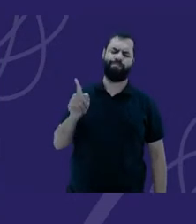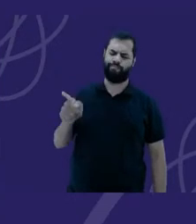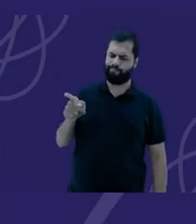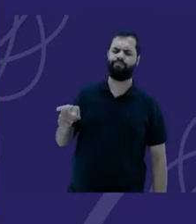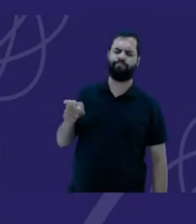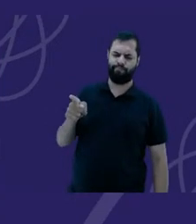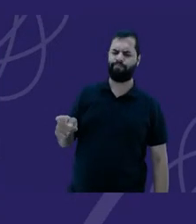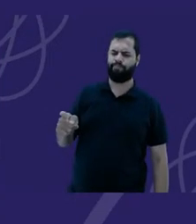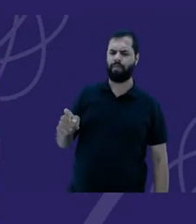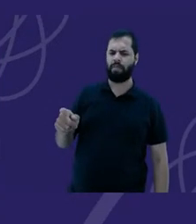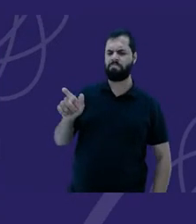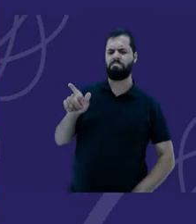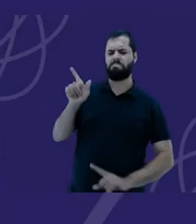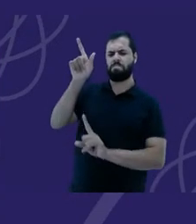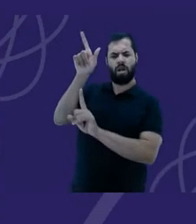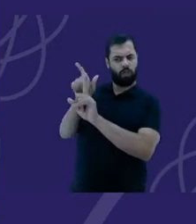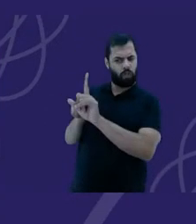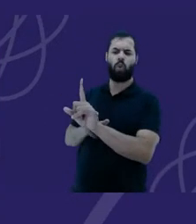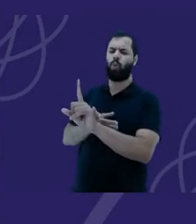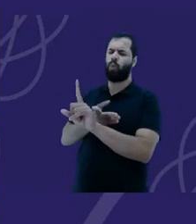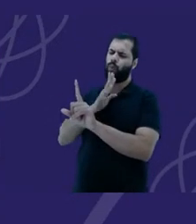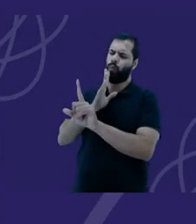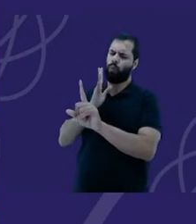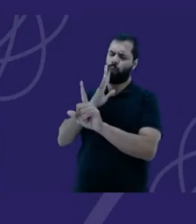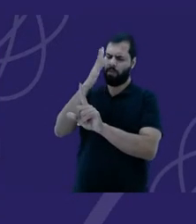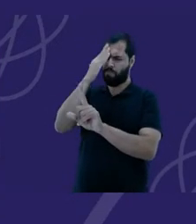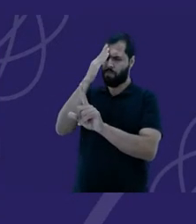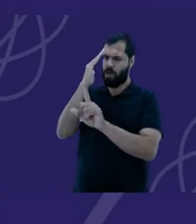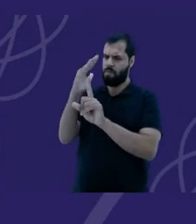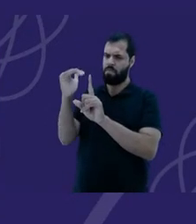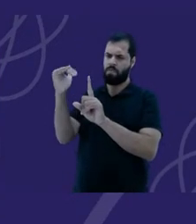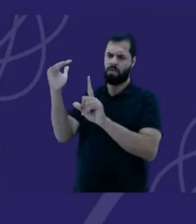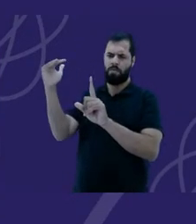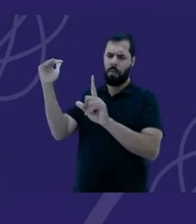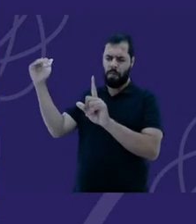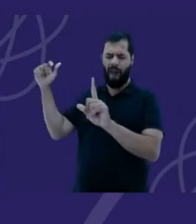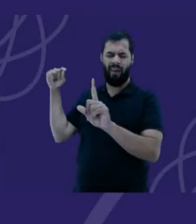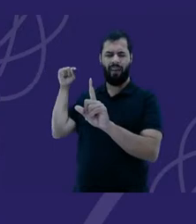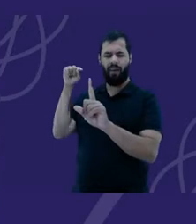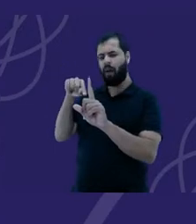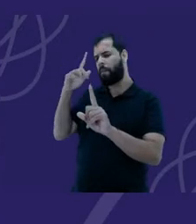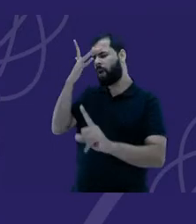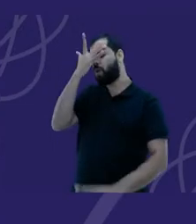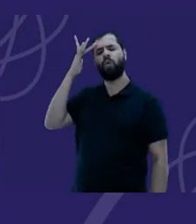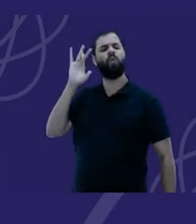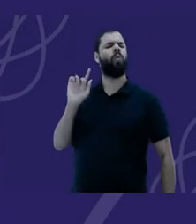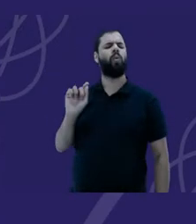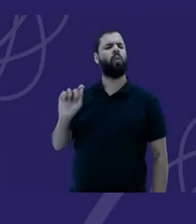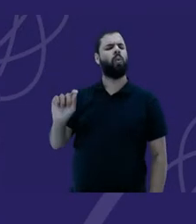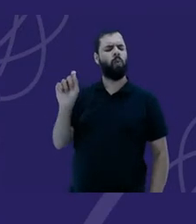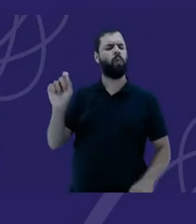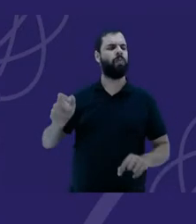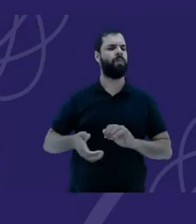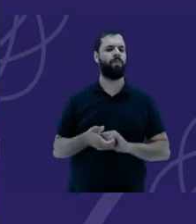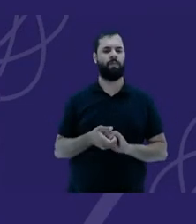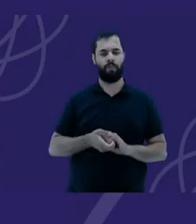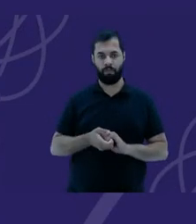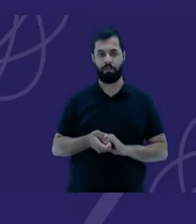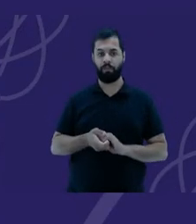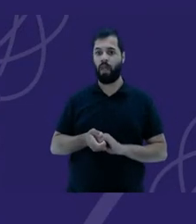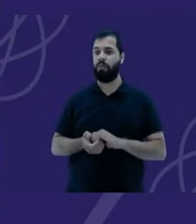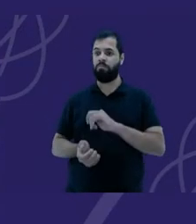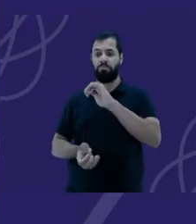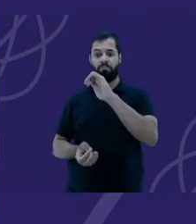esse personagem. Sebastião Clóvis foi uma pessoa que fez desse